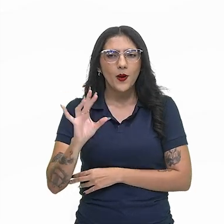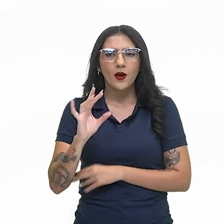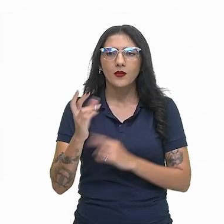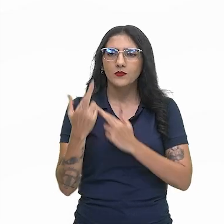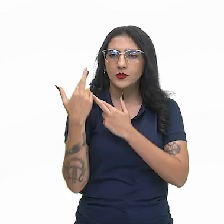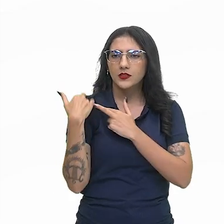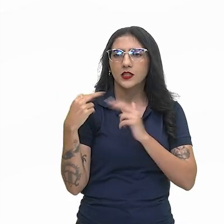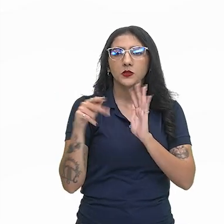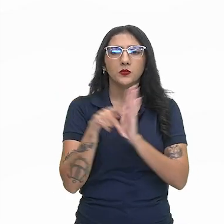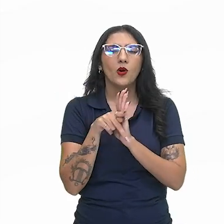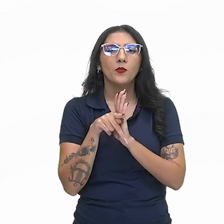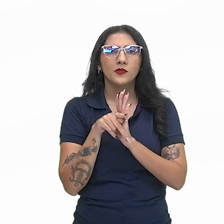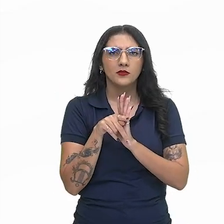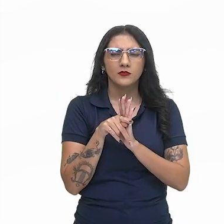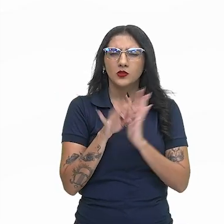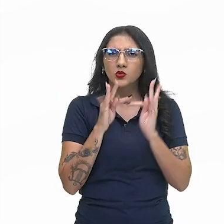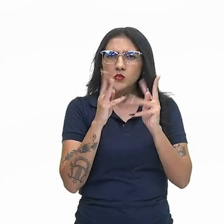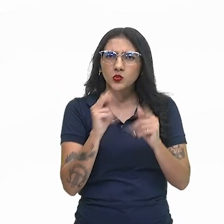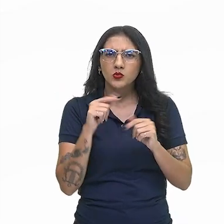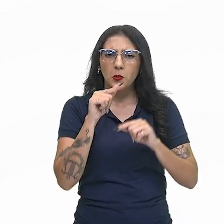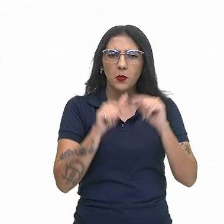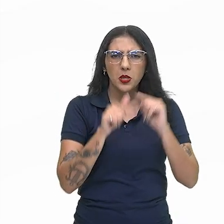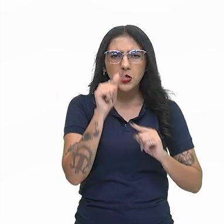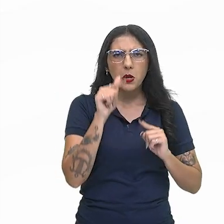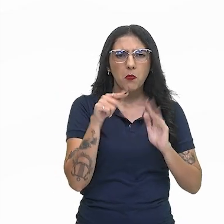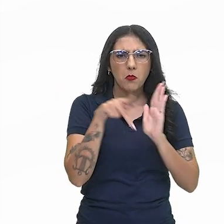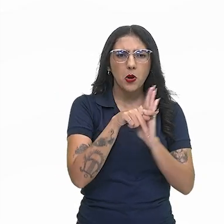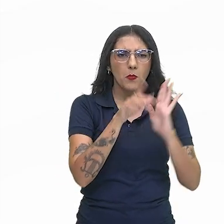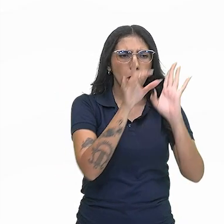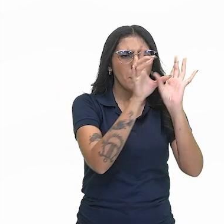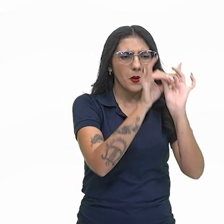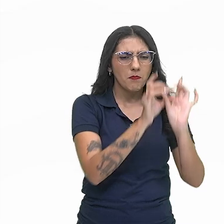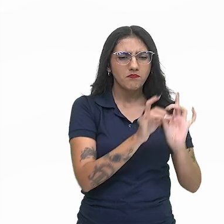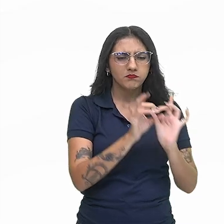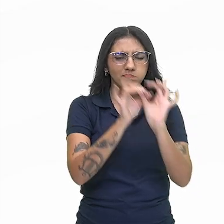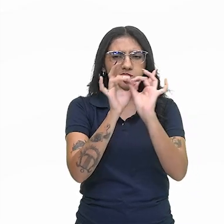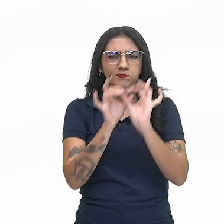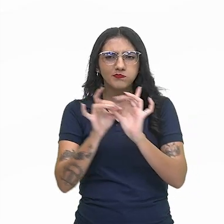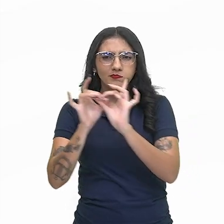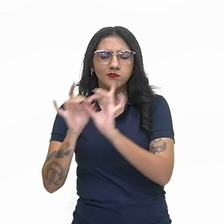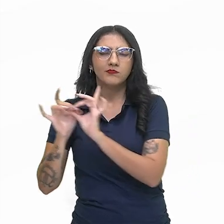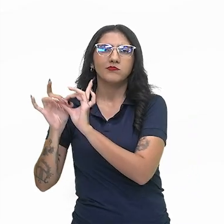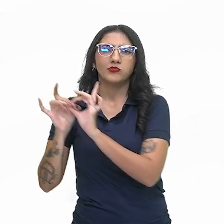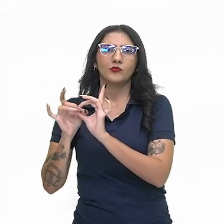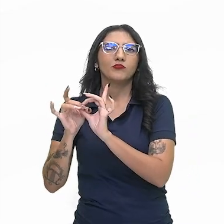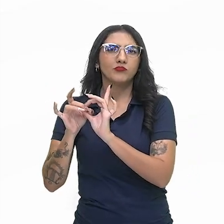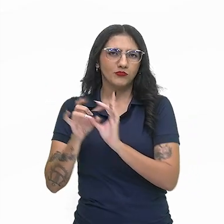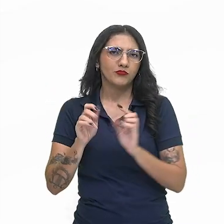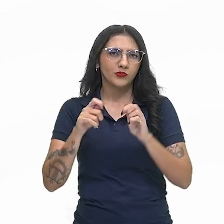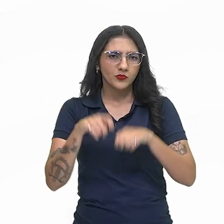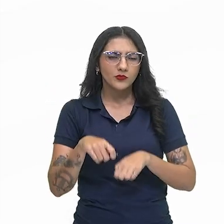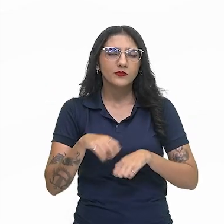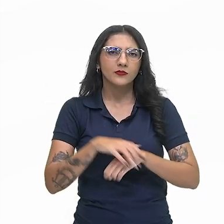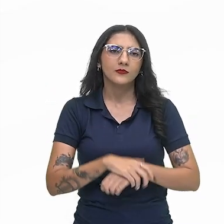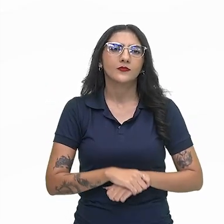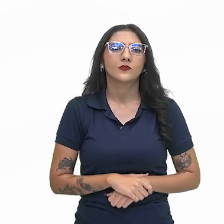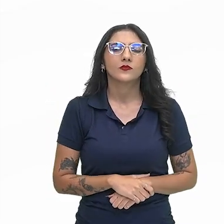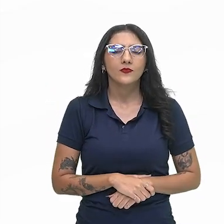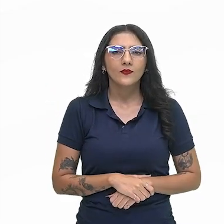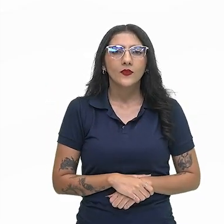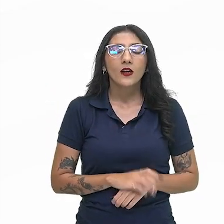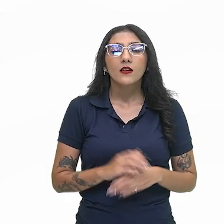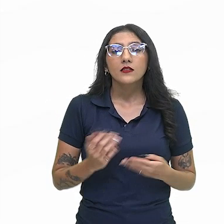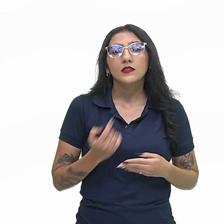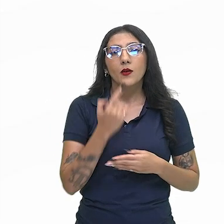assim como no relógio, cada peça tem uma função, e o relógio só funciona se cada uma estiver perfeitamente funcionando, né? Então, segundo